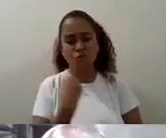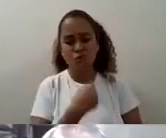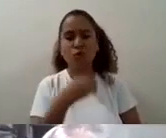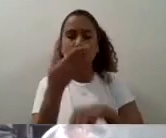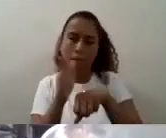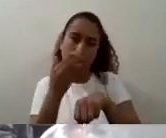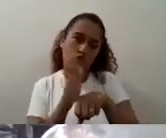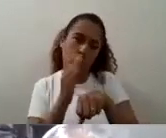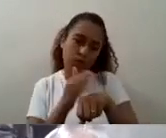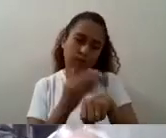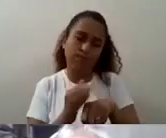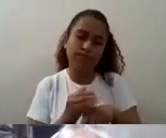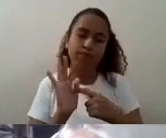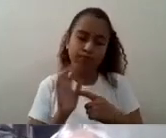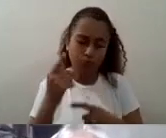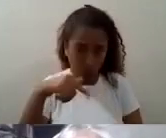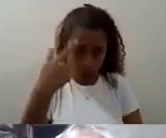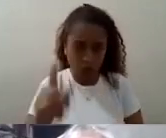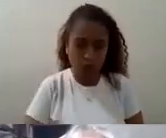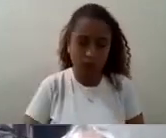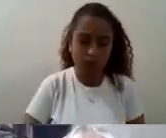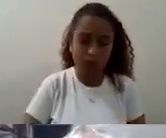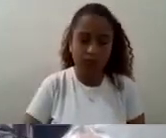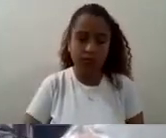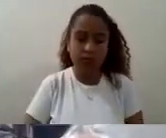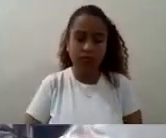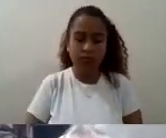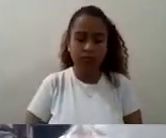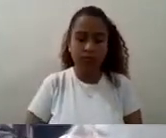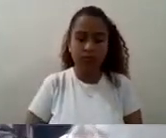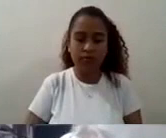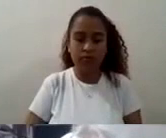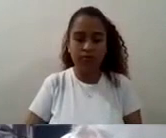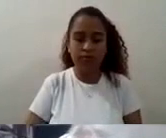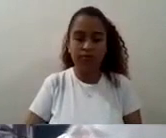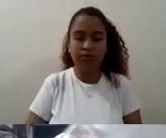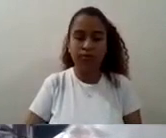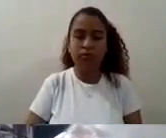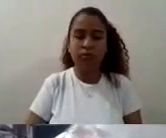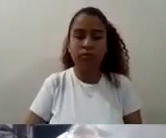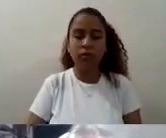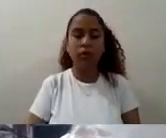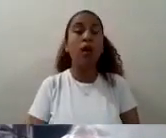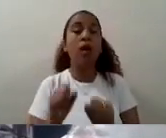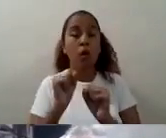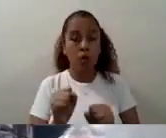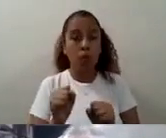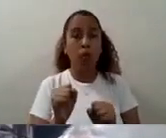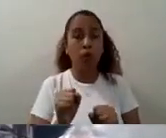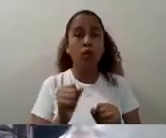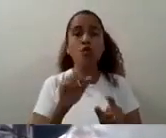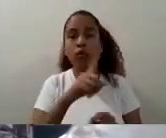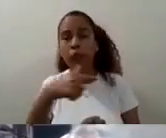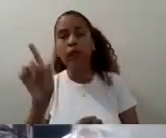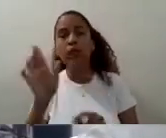fazer. Adiante. Pode passar, porque essa era a oração da CFE e a